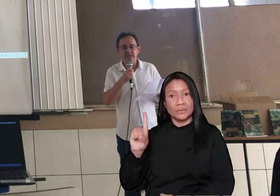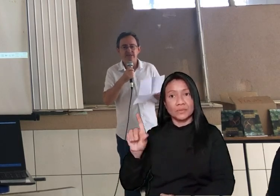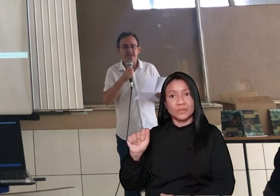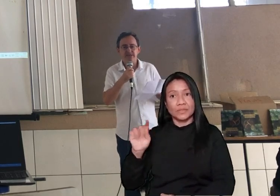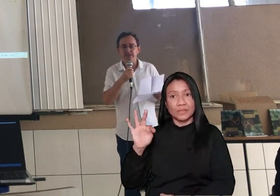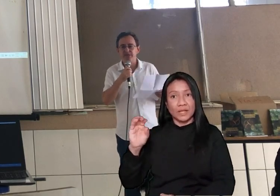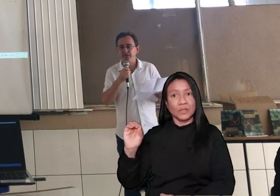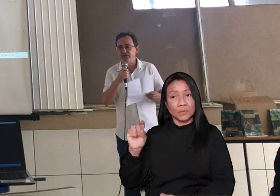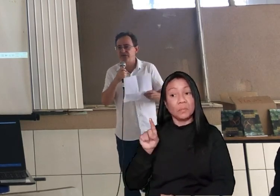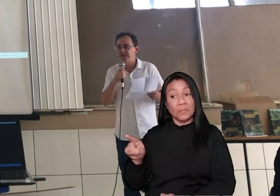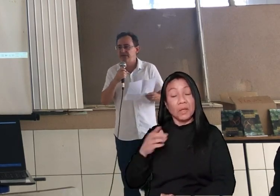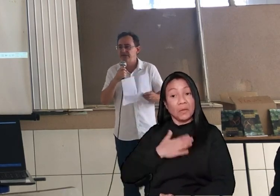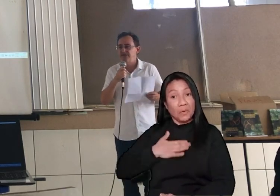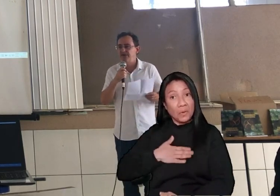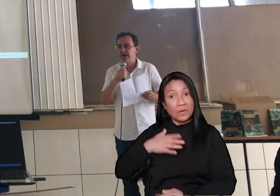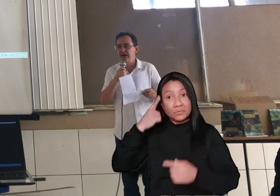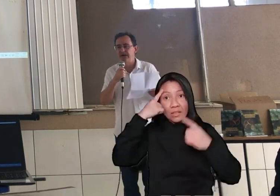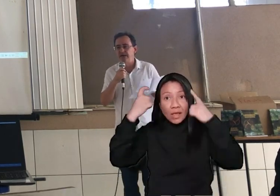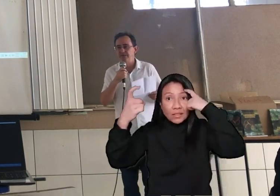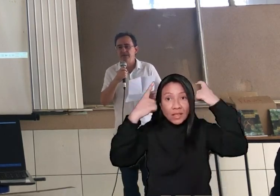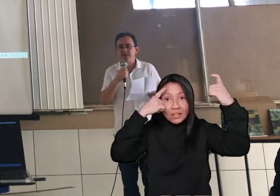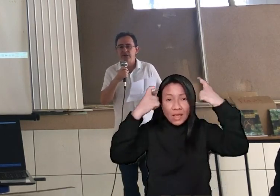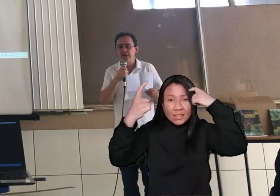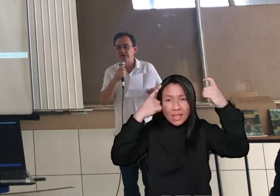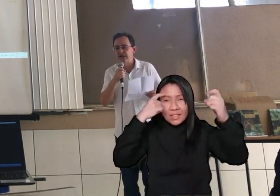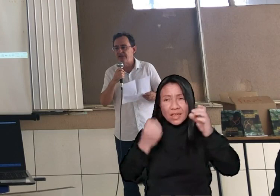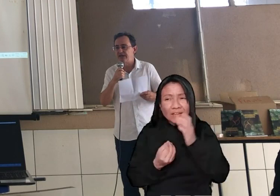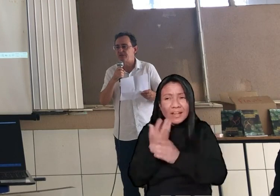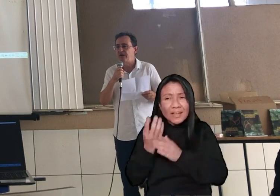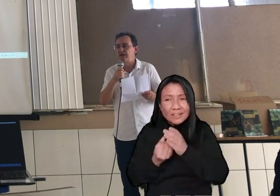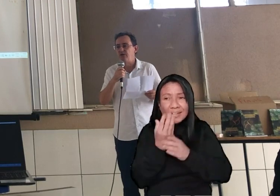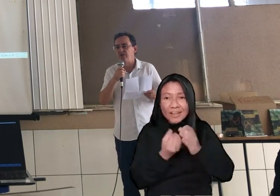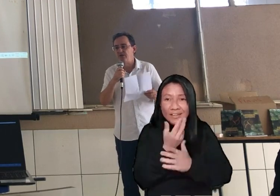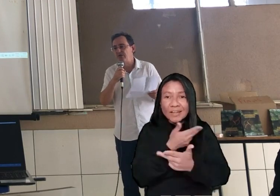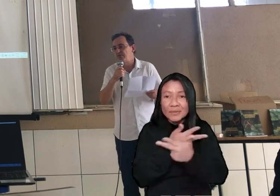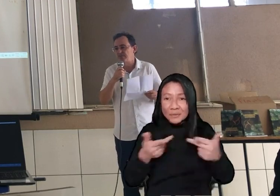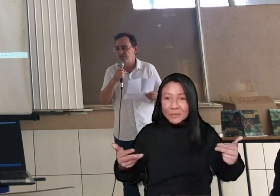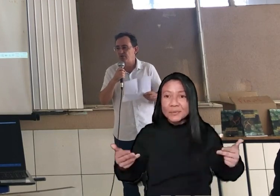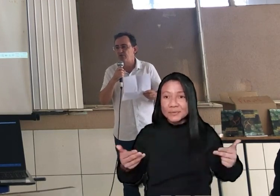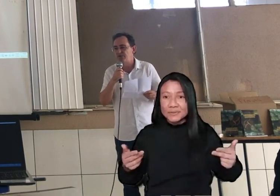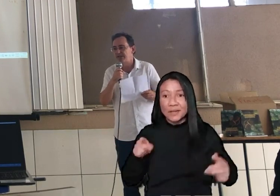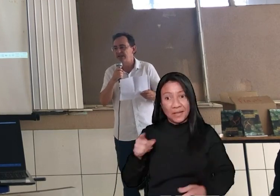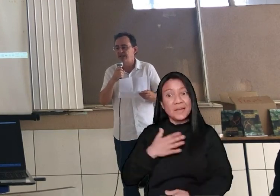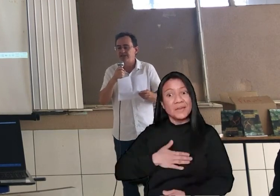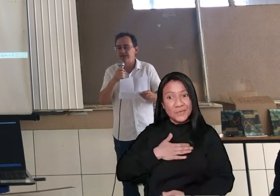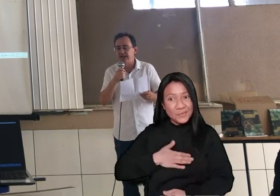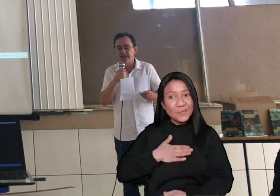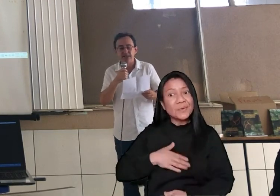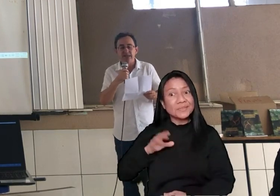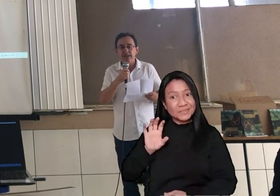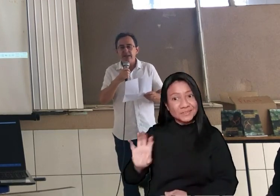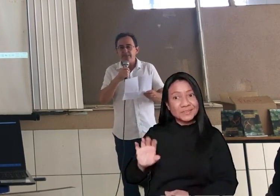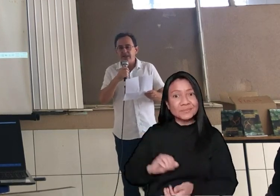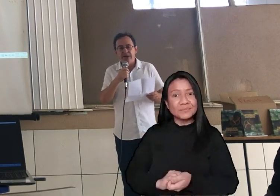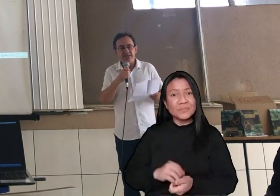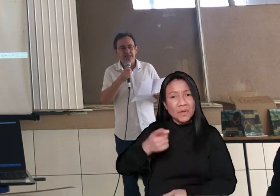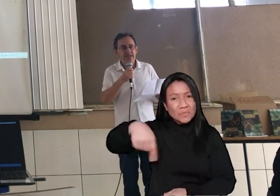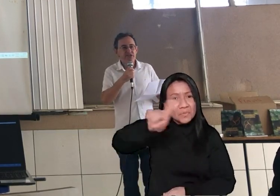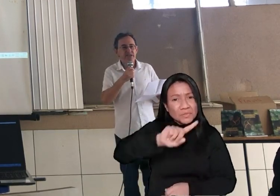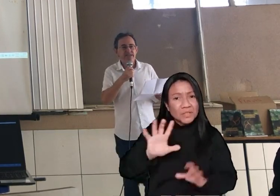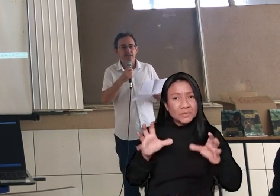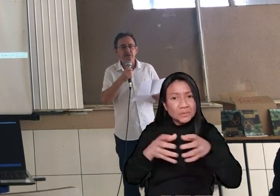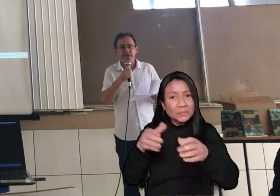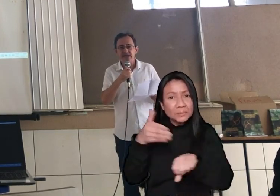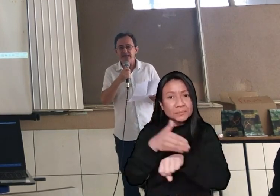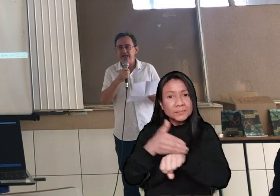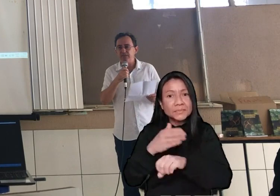Não sei se todos frequentam a igreja católica ou os cultos de igrejas evangélicas, mas ele